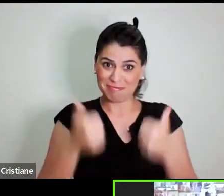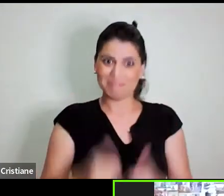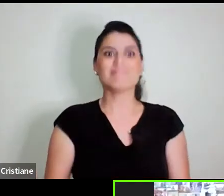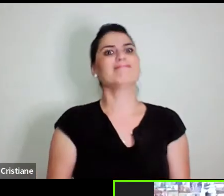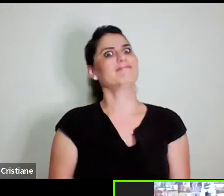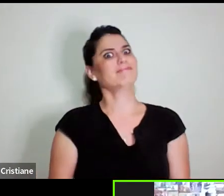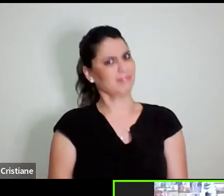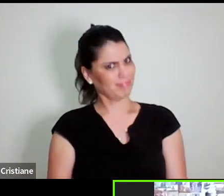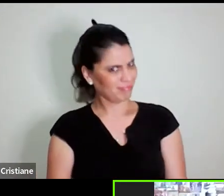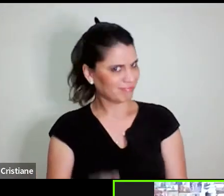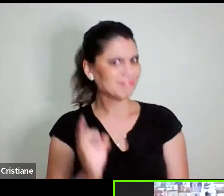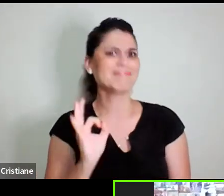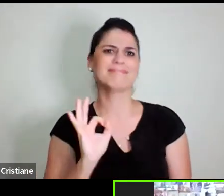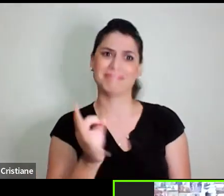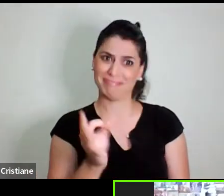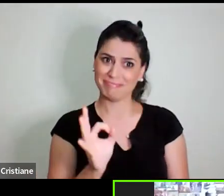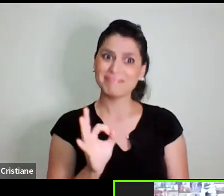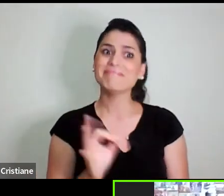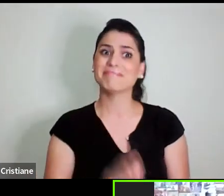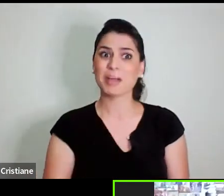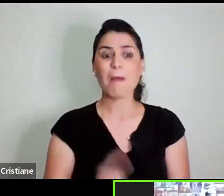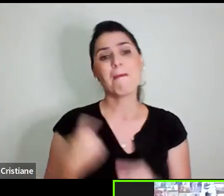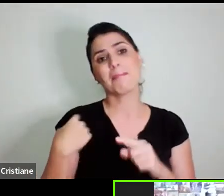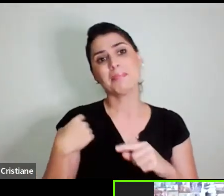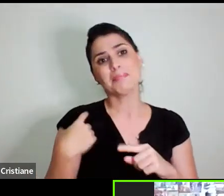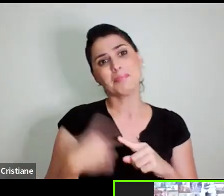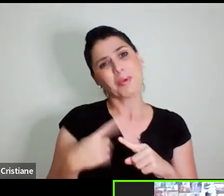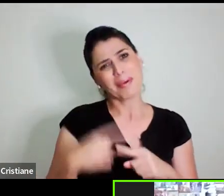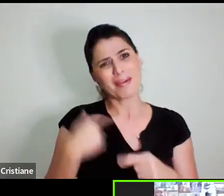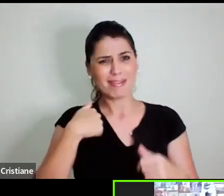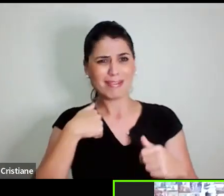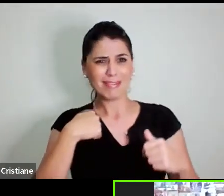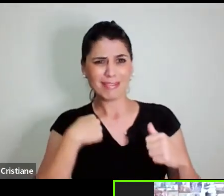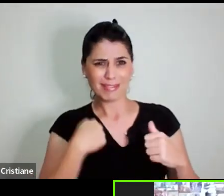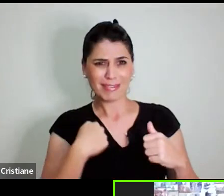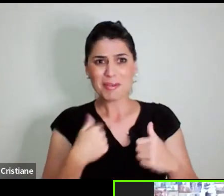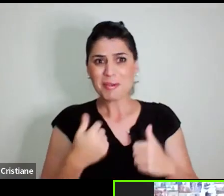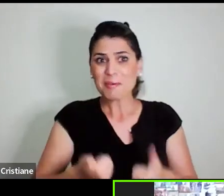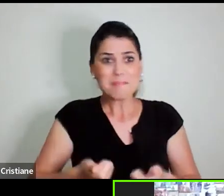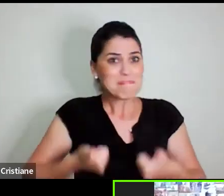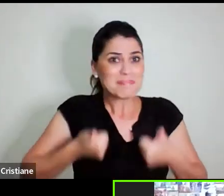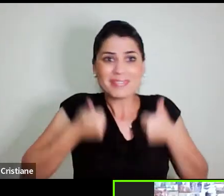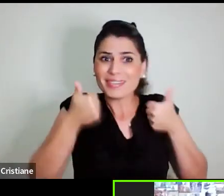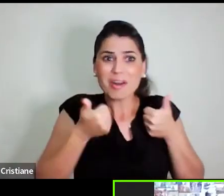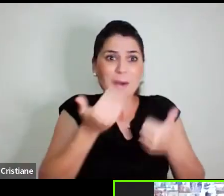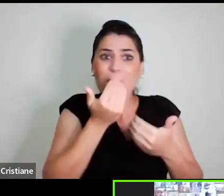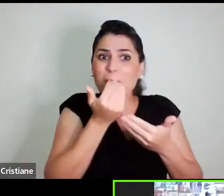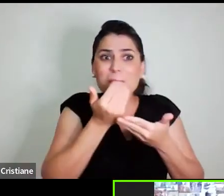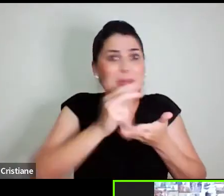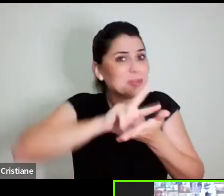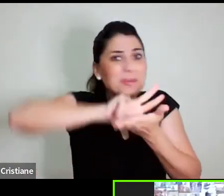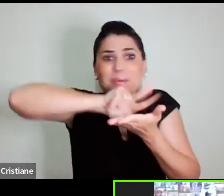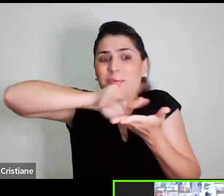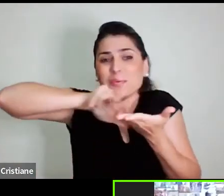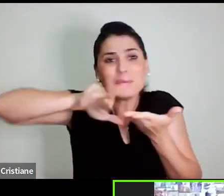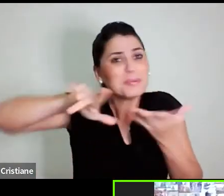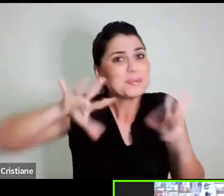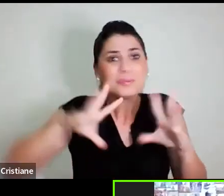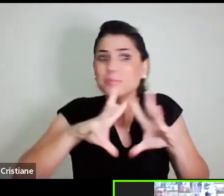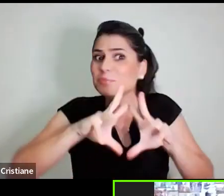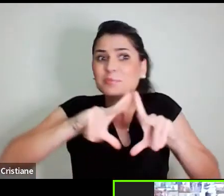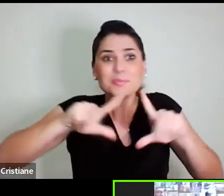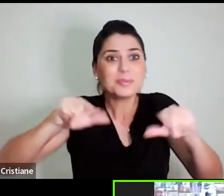tem. Porque o ser humano, se ele pode se alimentar bem, a gente é a melhor coisa que pode acontecer,